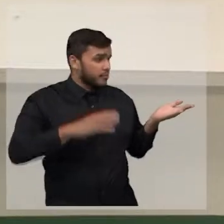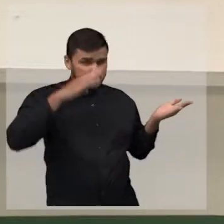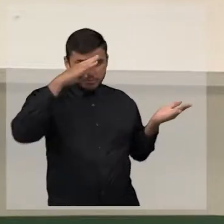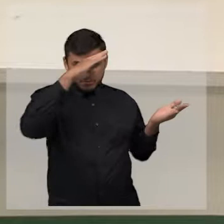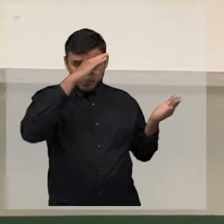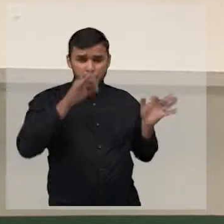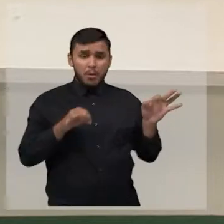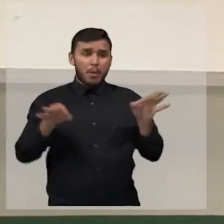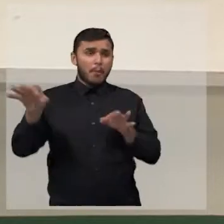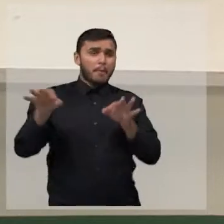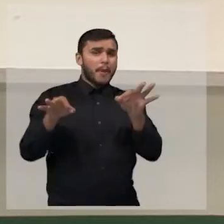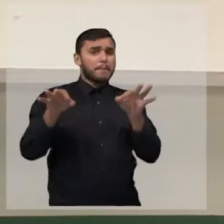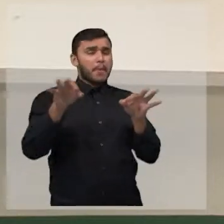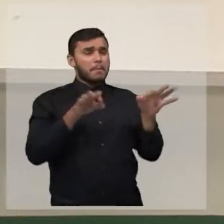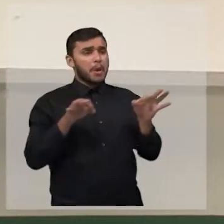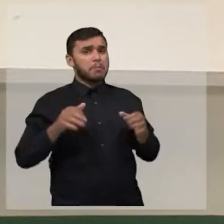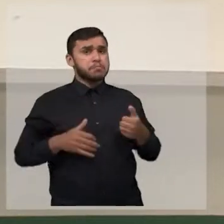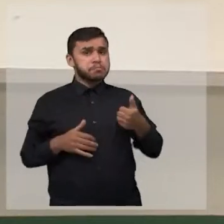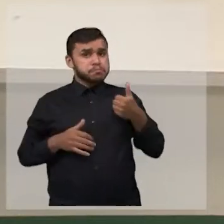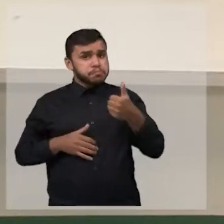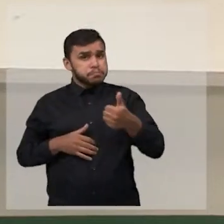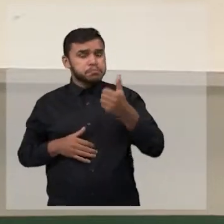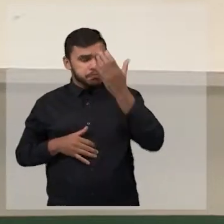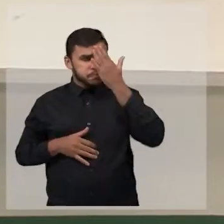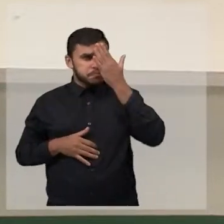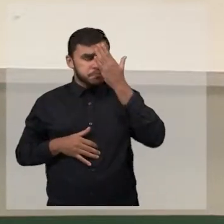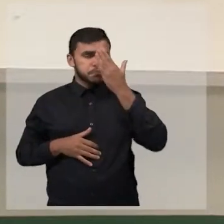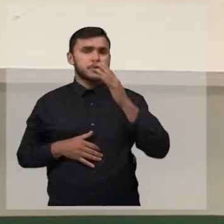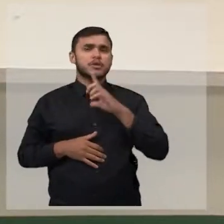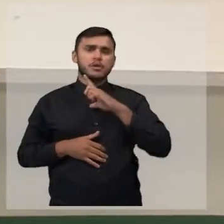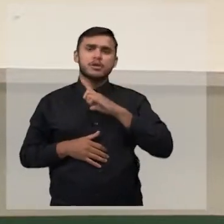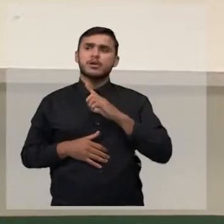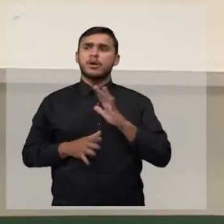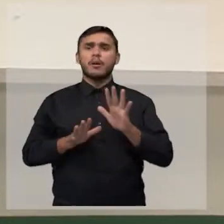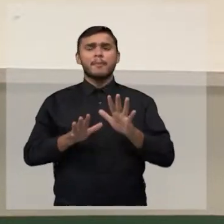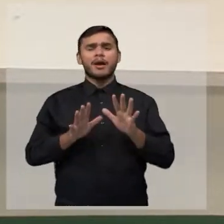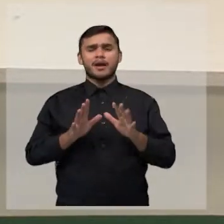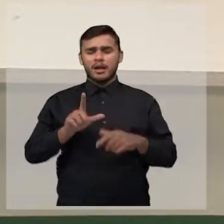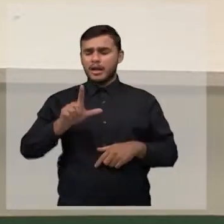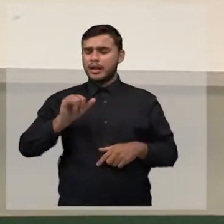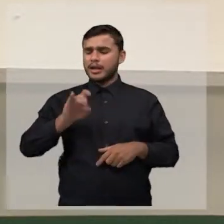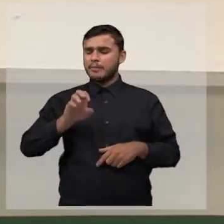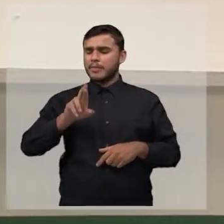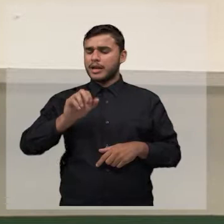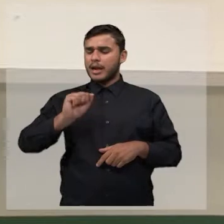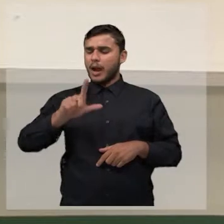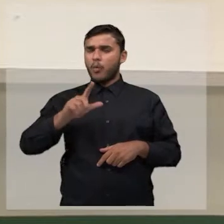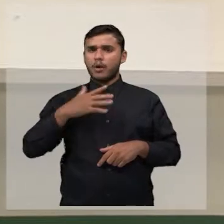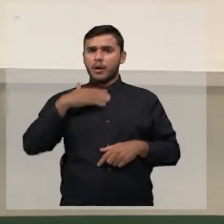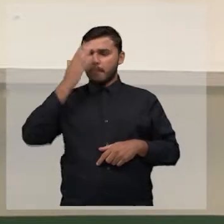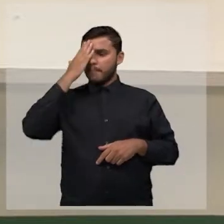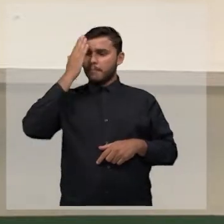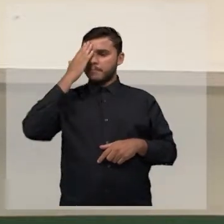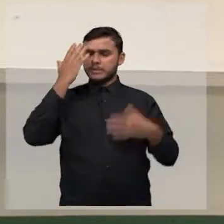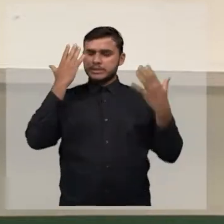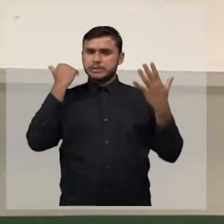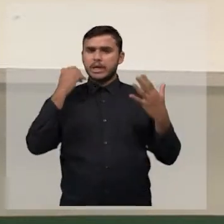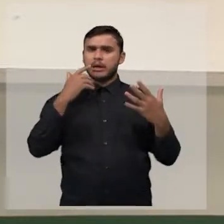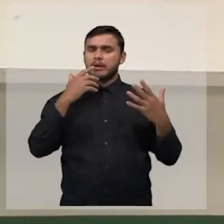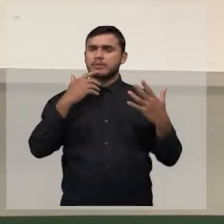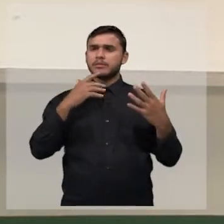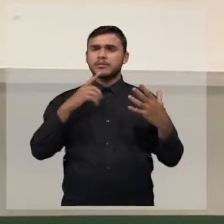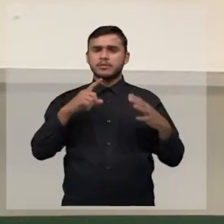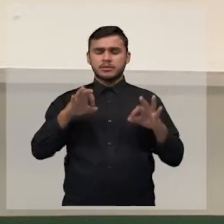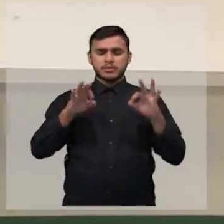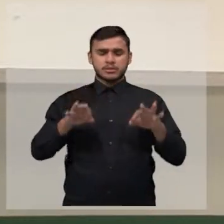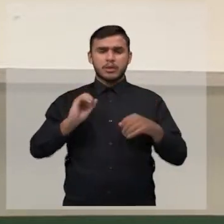ele governa. É um chefe de Estado com característica quase real, né? No Brasil, né? Tá sim, né? Não,